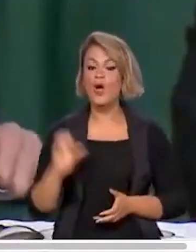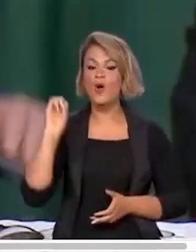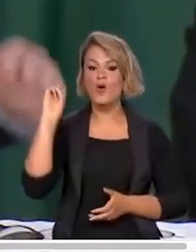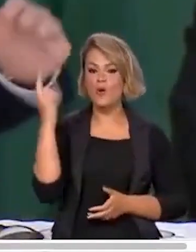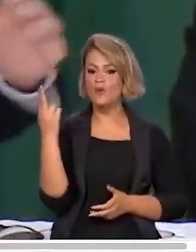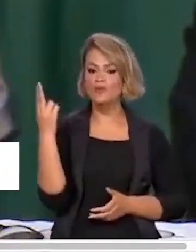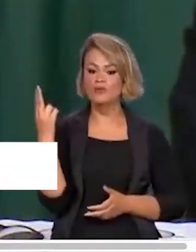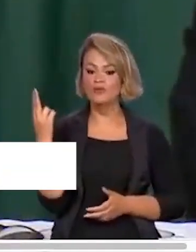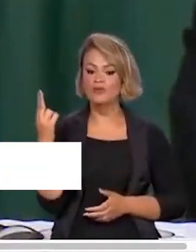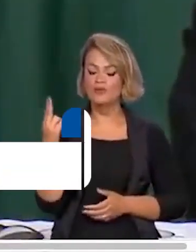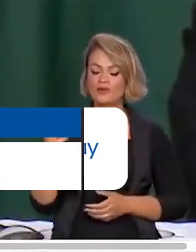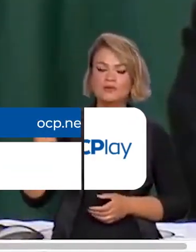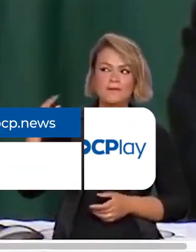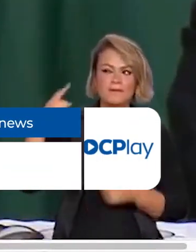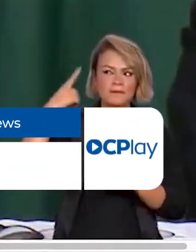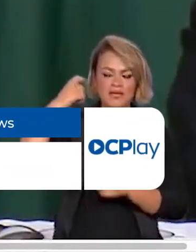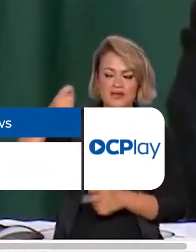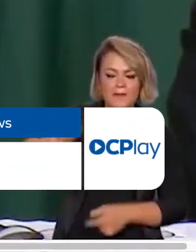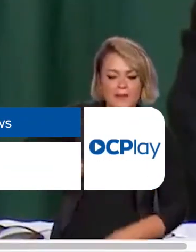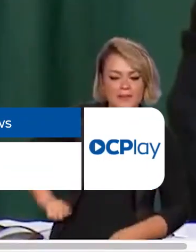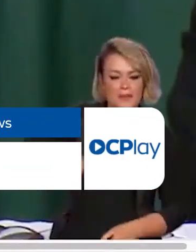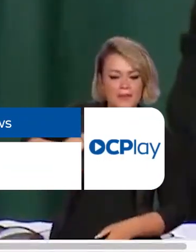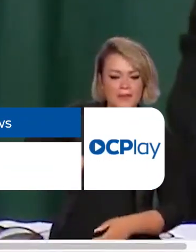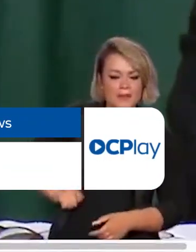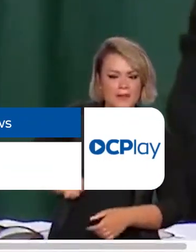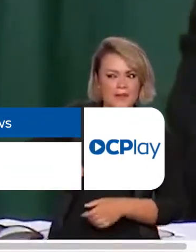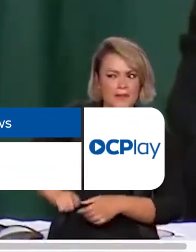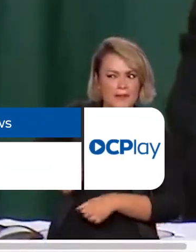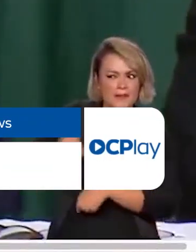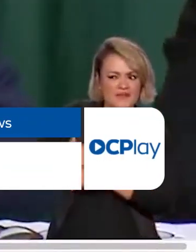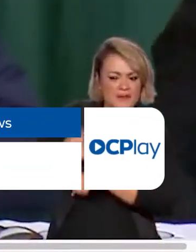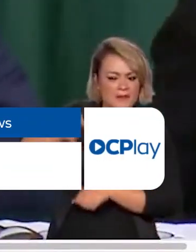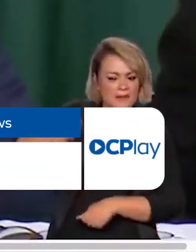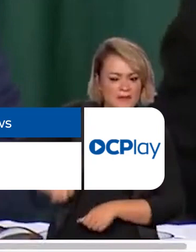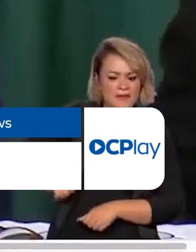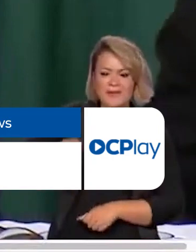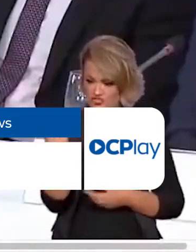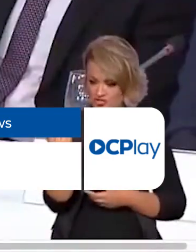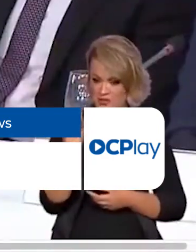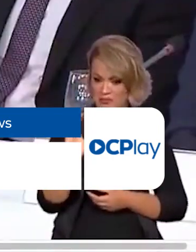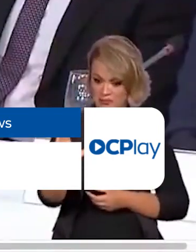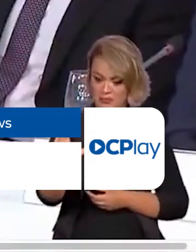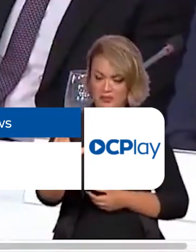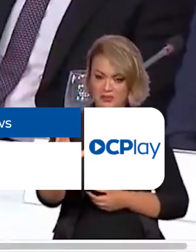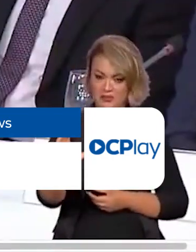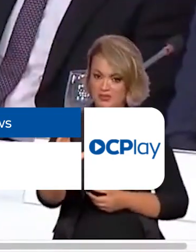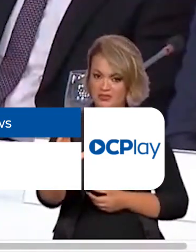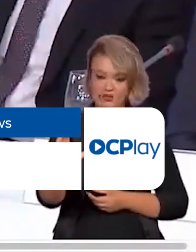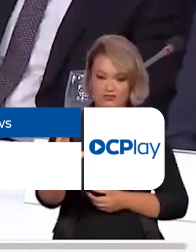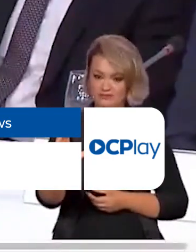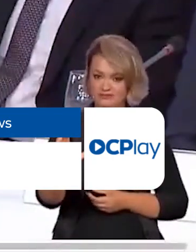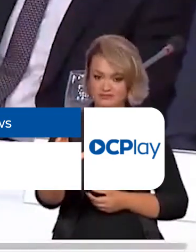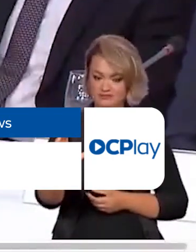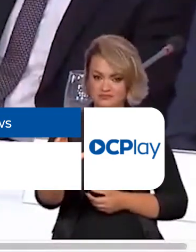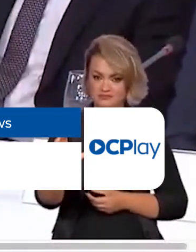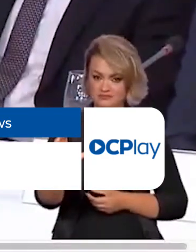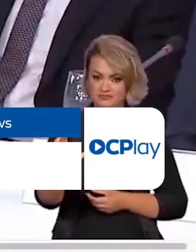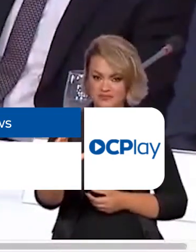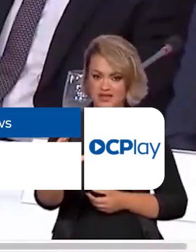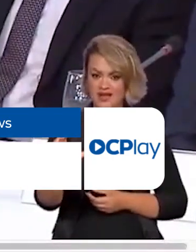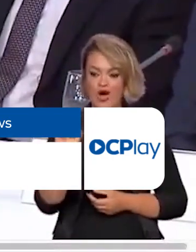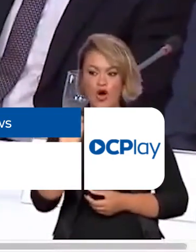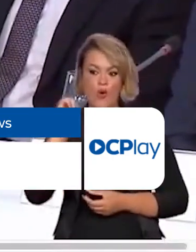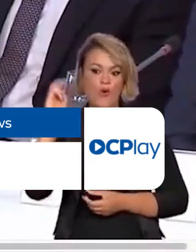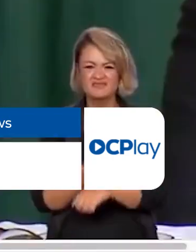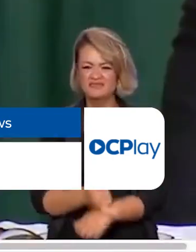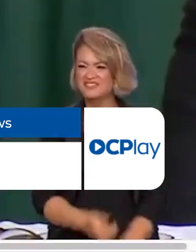O presidente Luiz Inácio Lula da Silva falou sobre a violência nas escolas durante uma reunião com governadores e prefeitos em Brasília